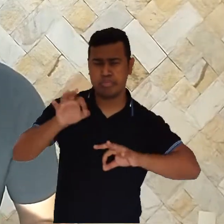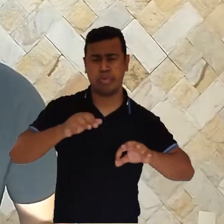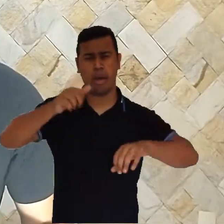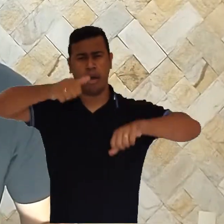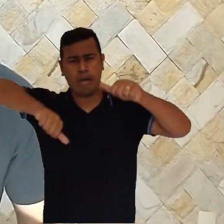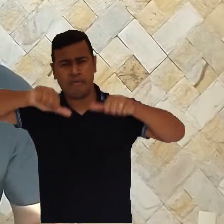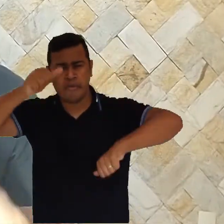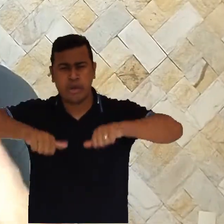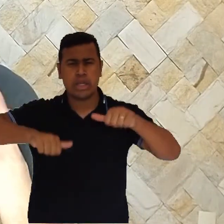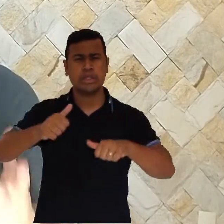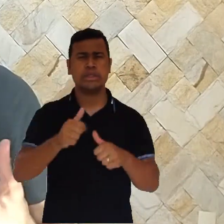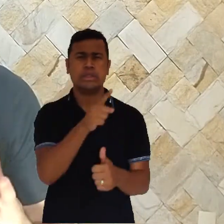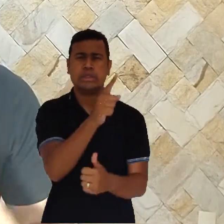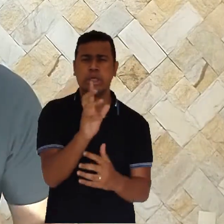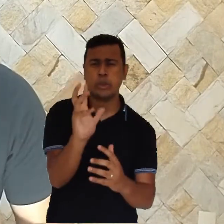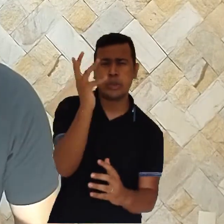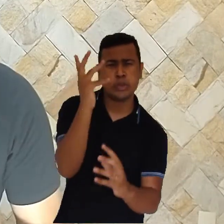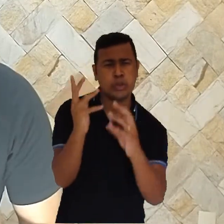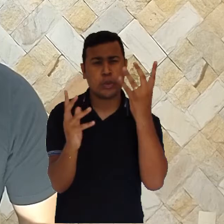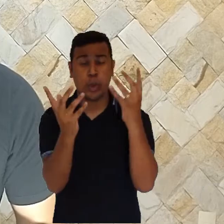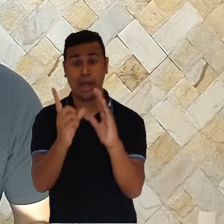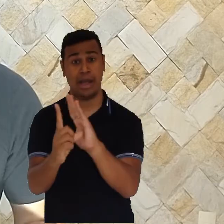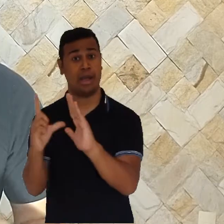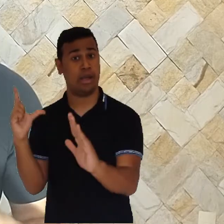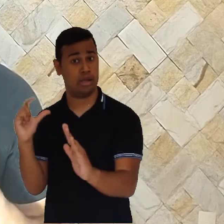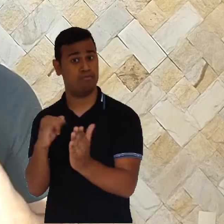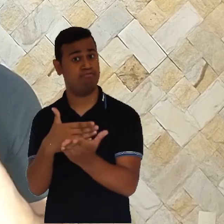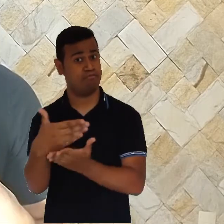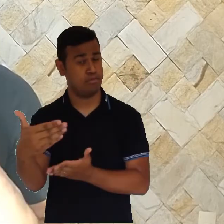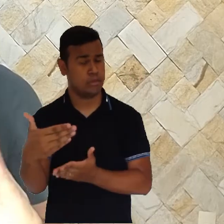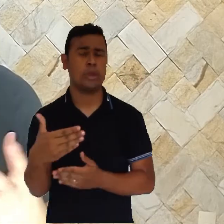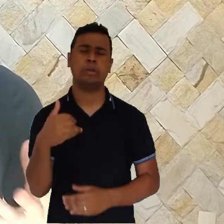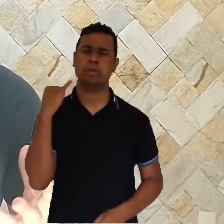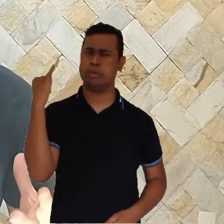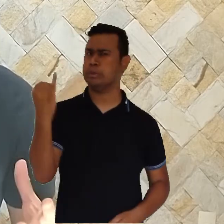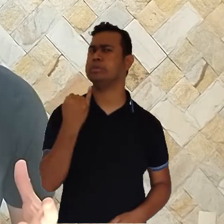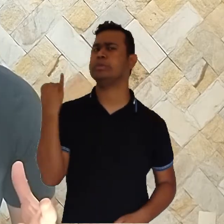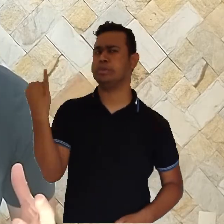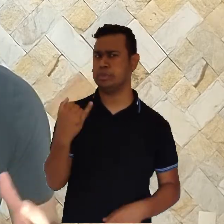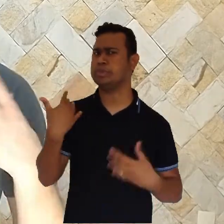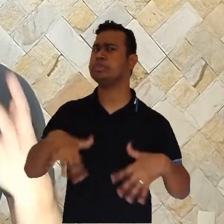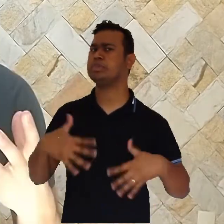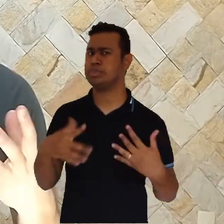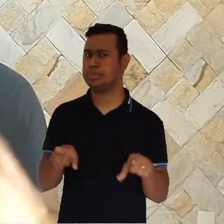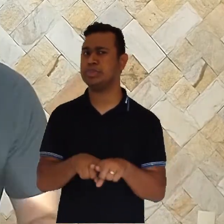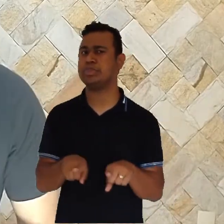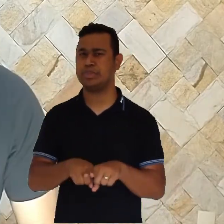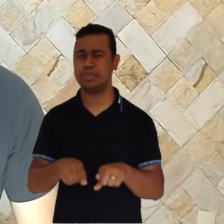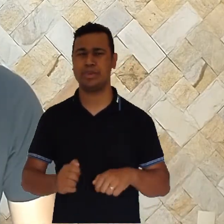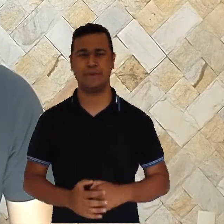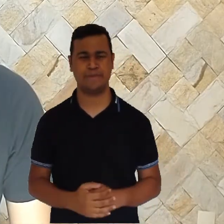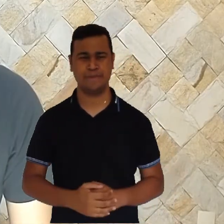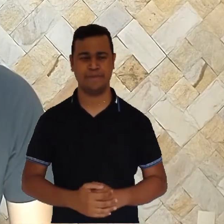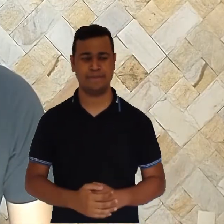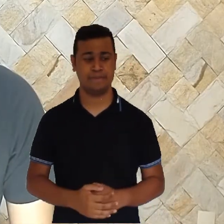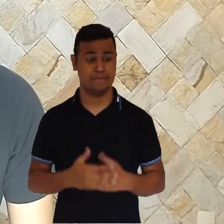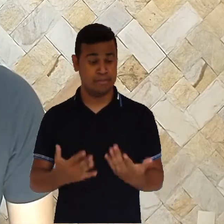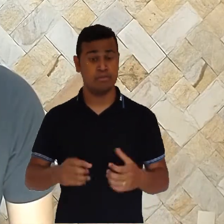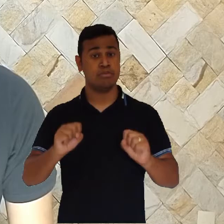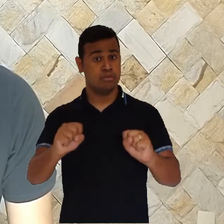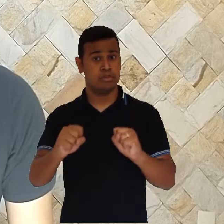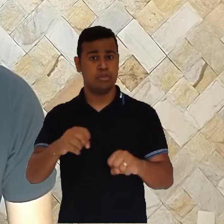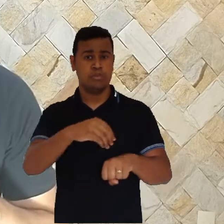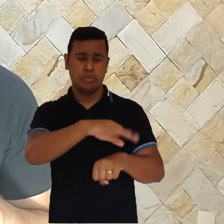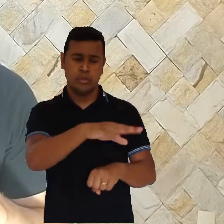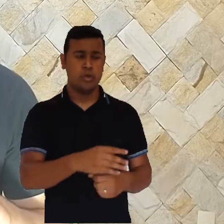suas ações antes de iniciarem algo é uma tarefa de tamanha importância também. Aqui podem ser propostos